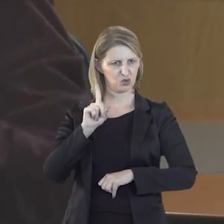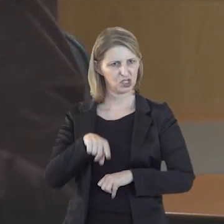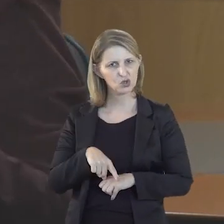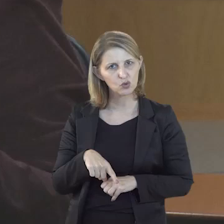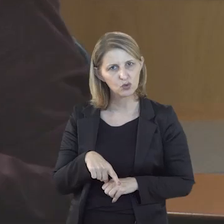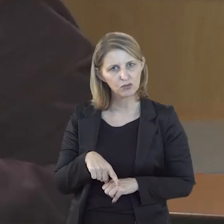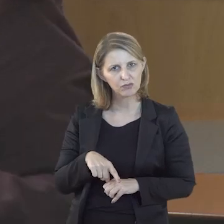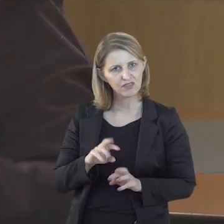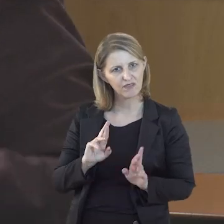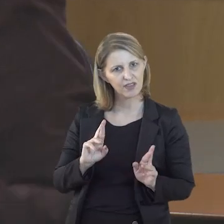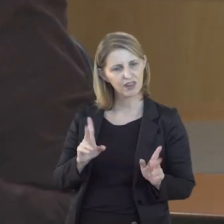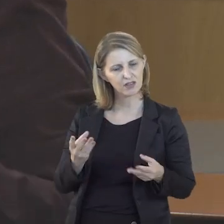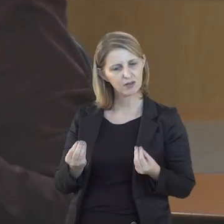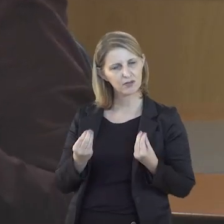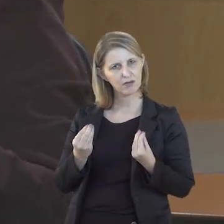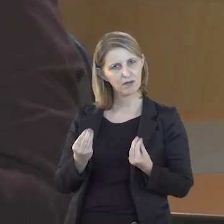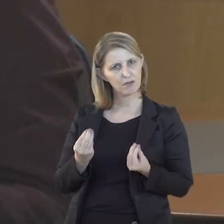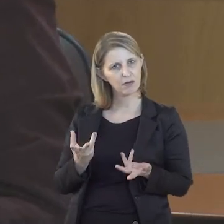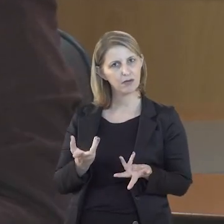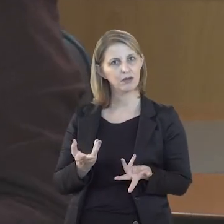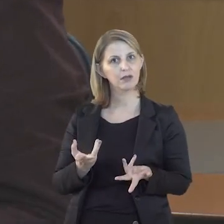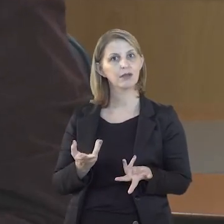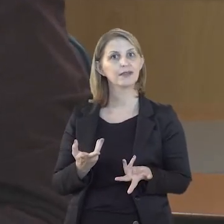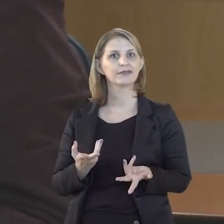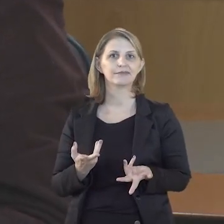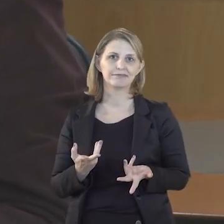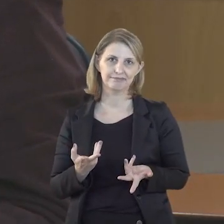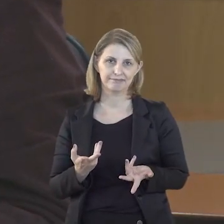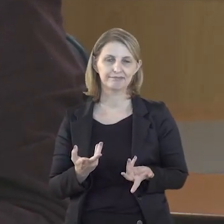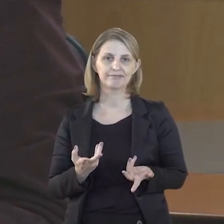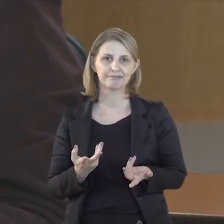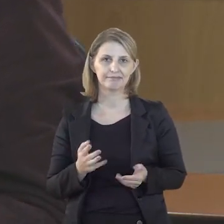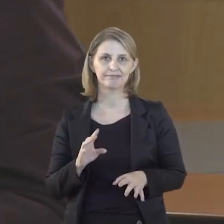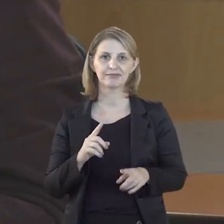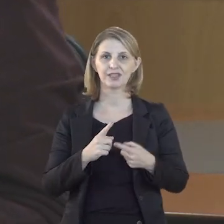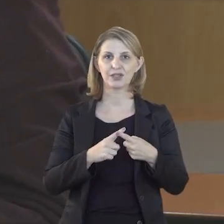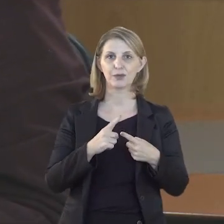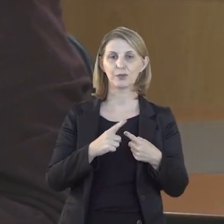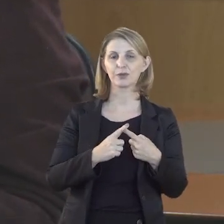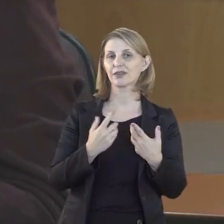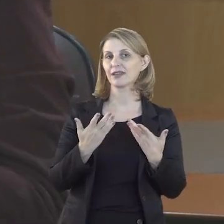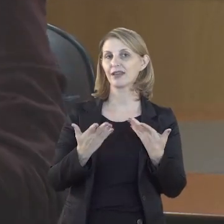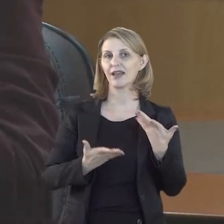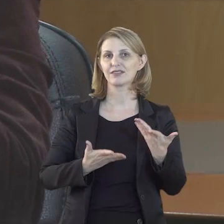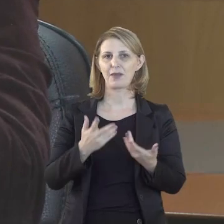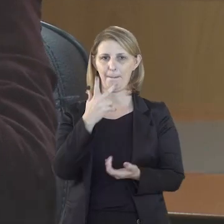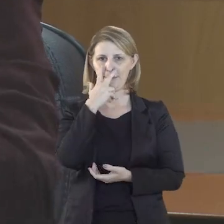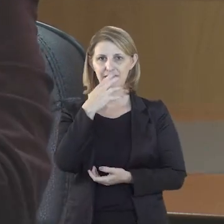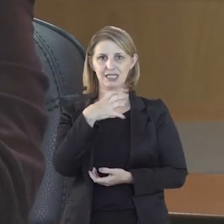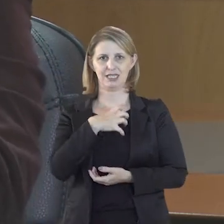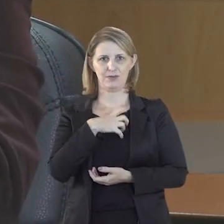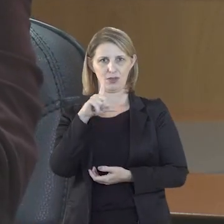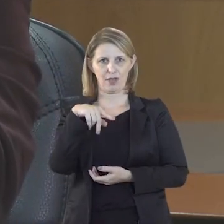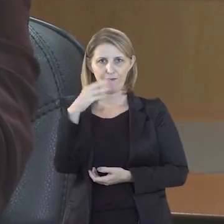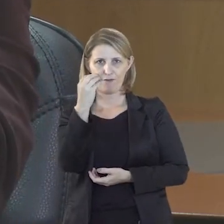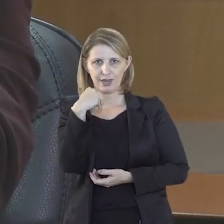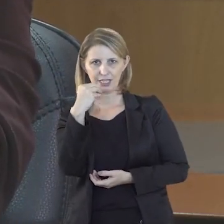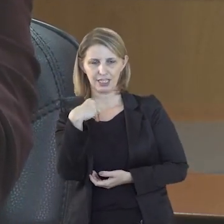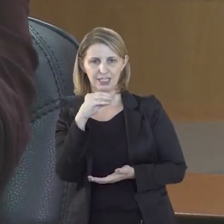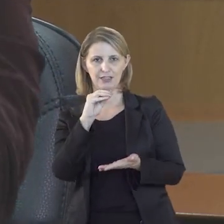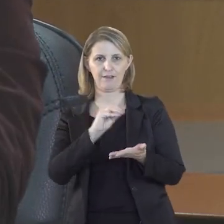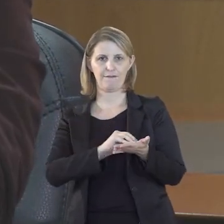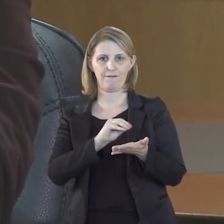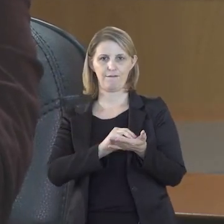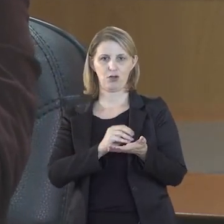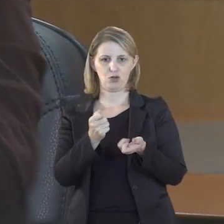profissional técnico da área da saúde, está sentindo isso? Como assim? Porque muitas vezes o sentir